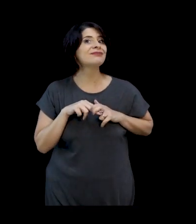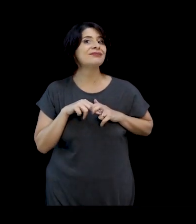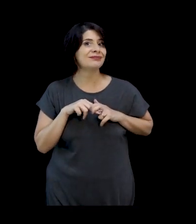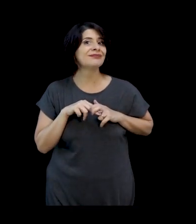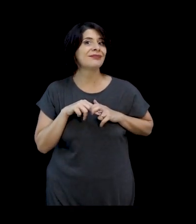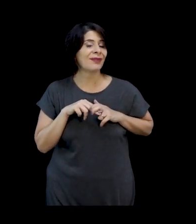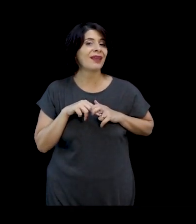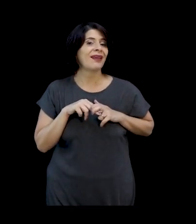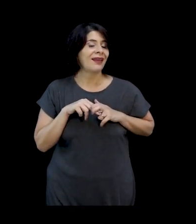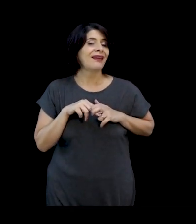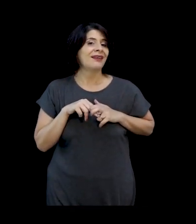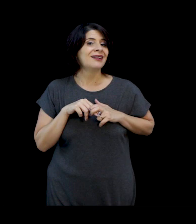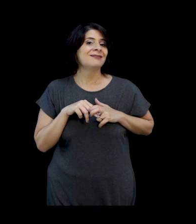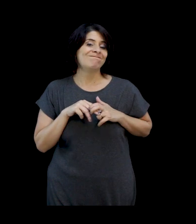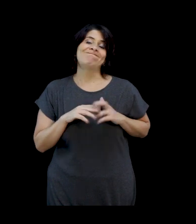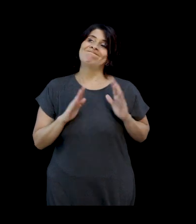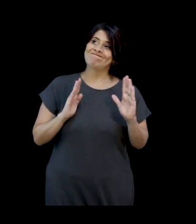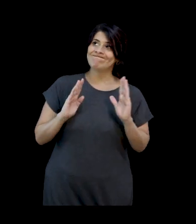portanto,